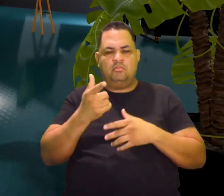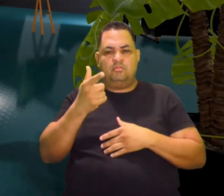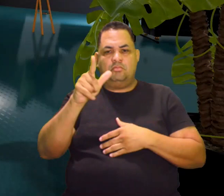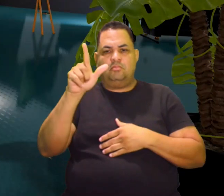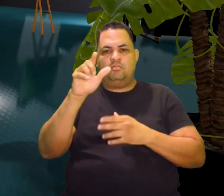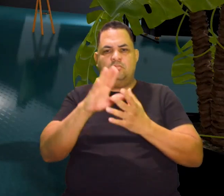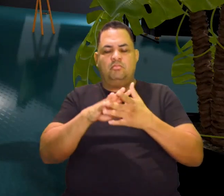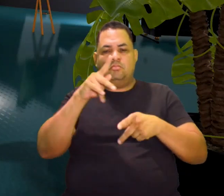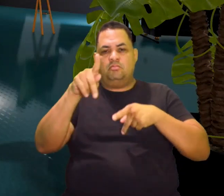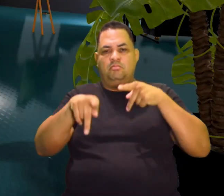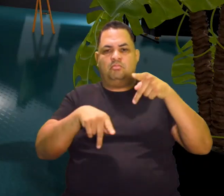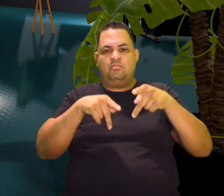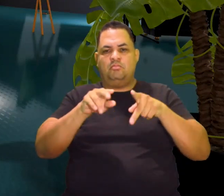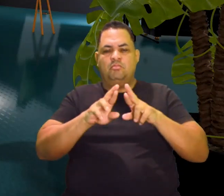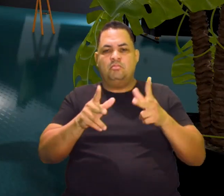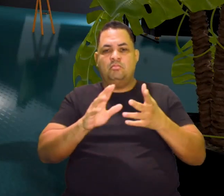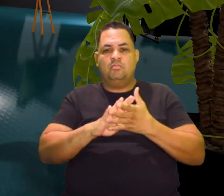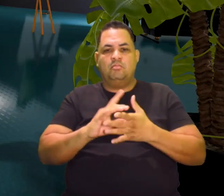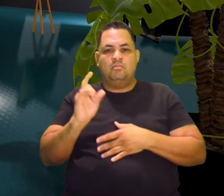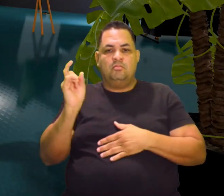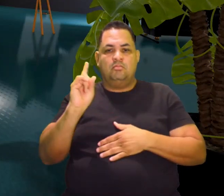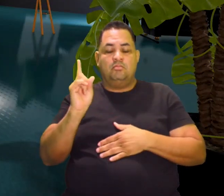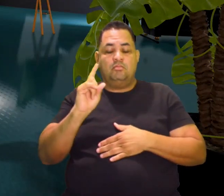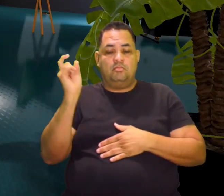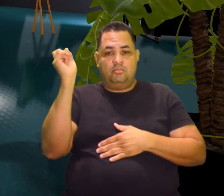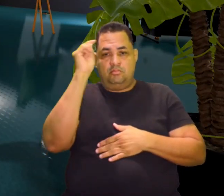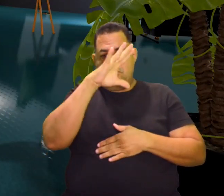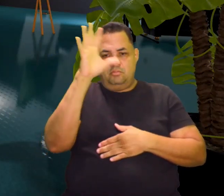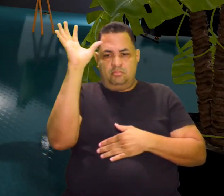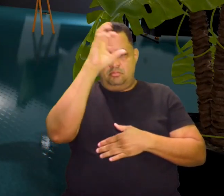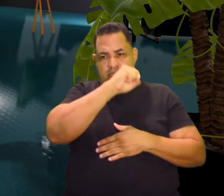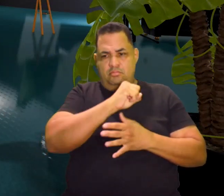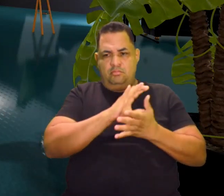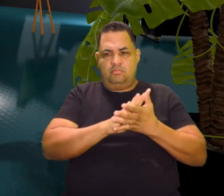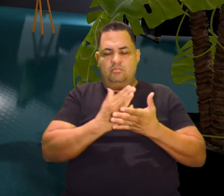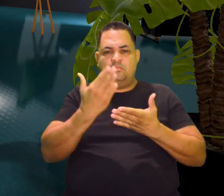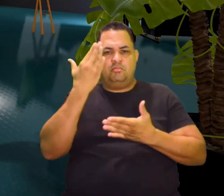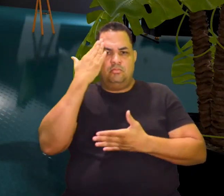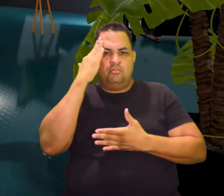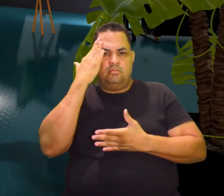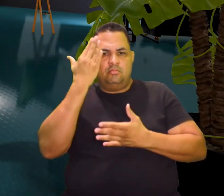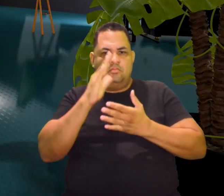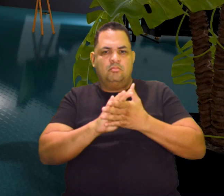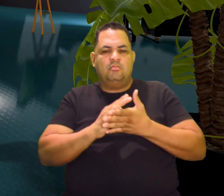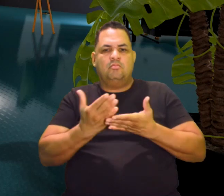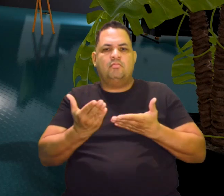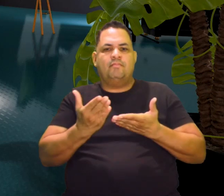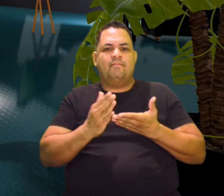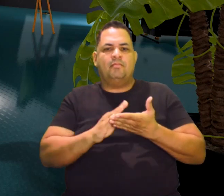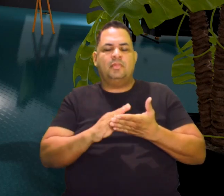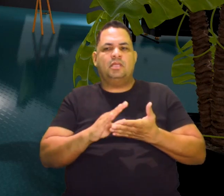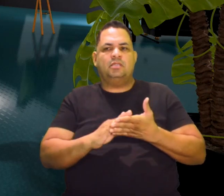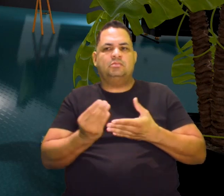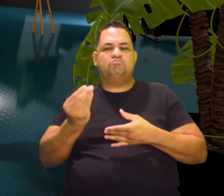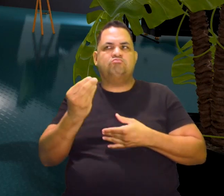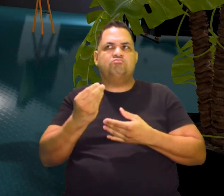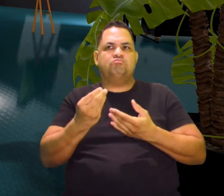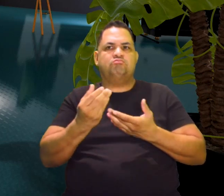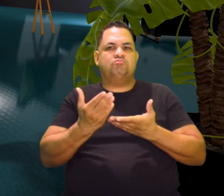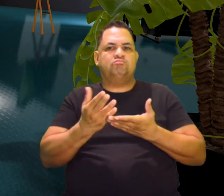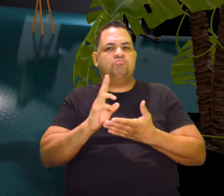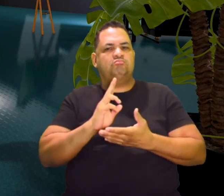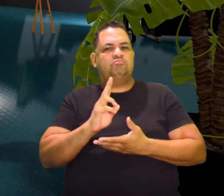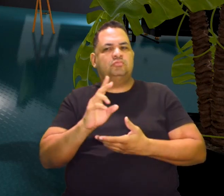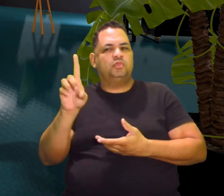povos, então não é difícil de, né, assimilar, de compreender, que tem a ver, então, com a vida das pessoas